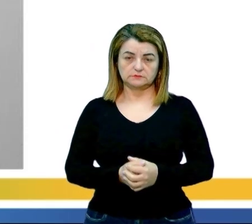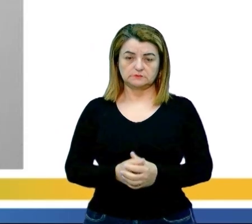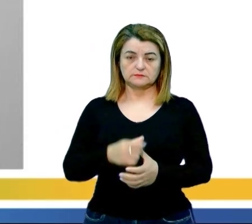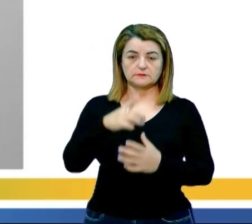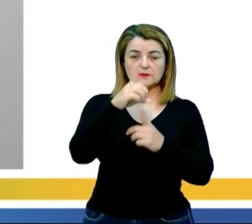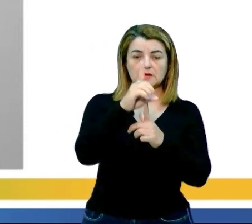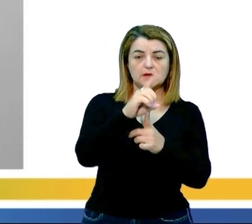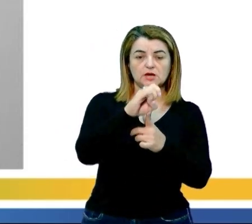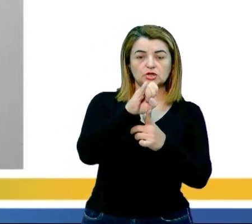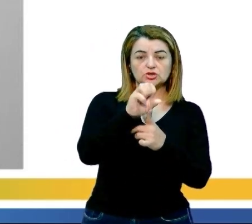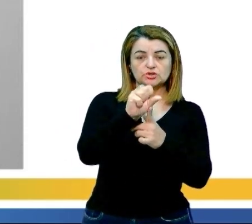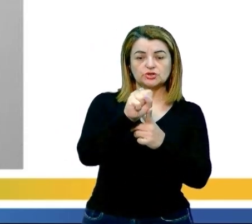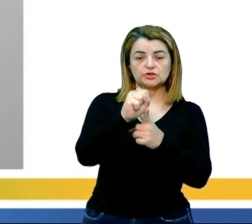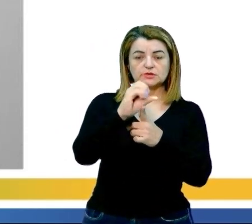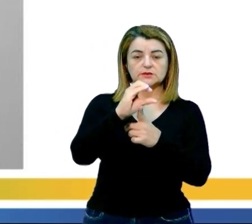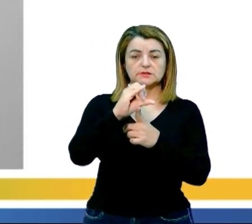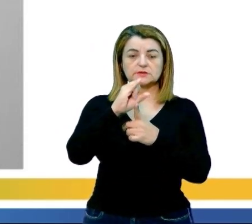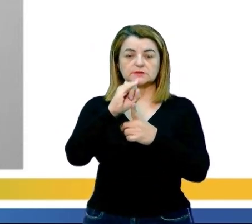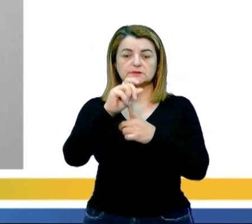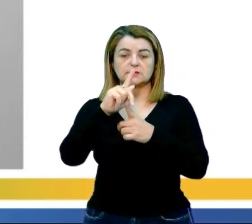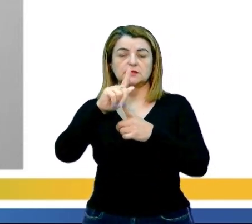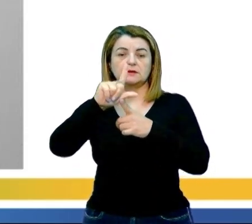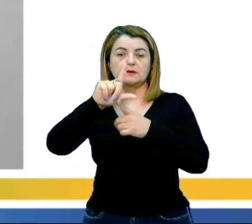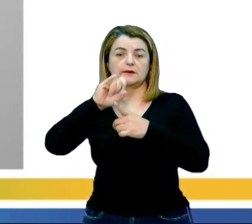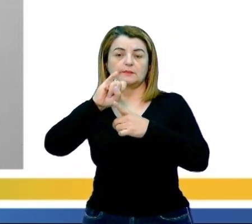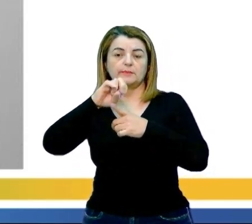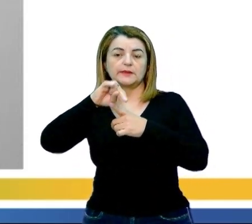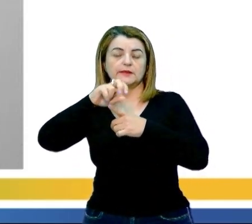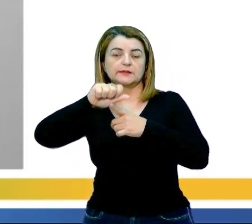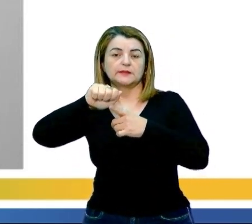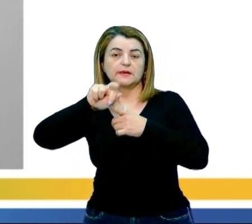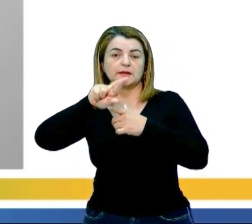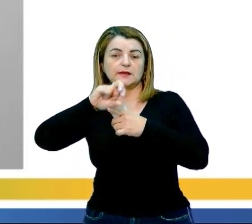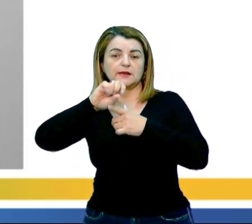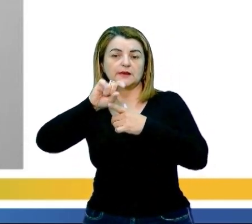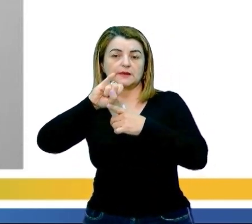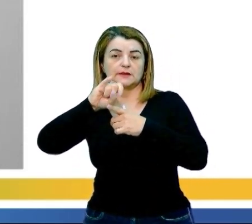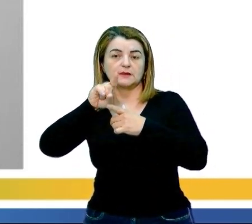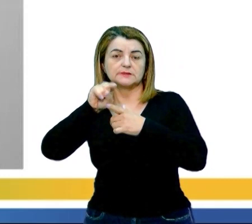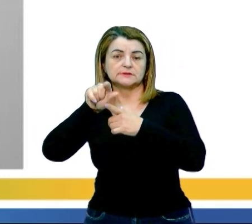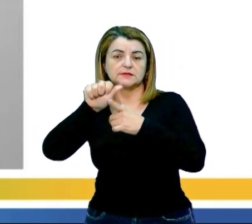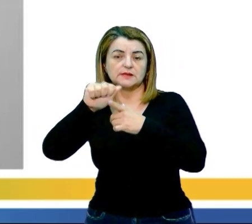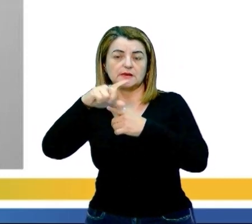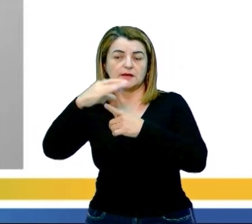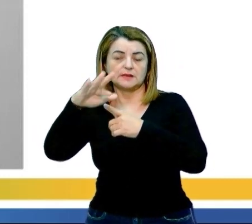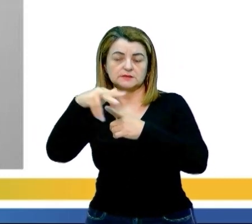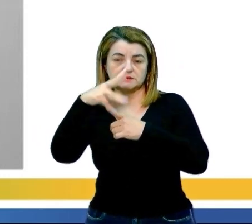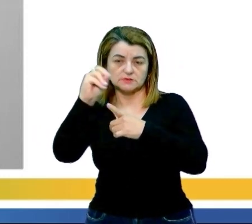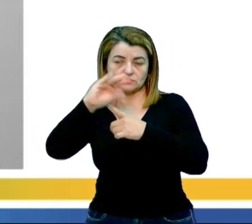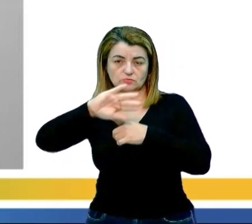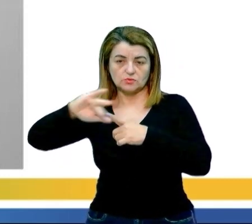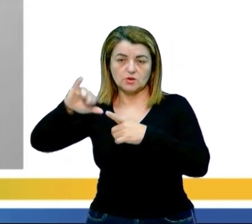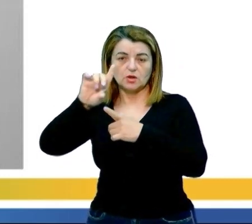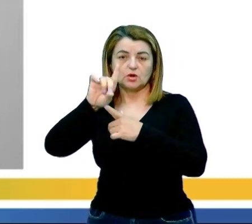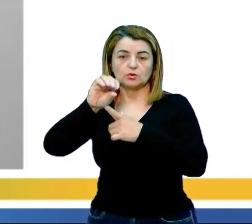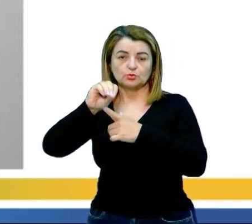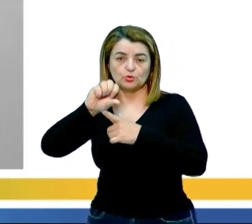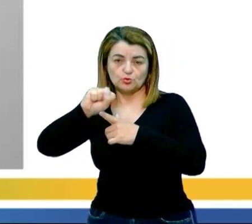a disciplinarização dos corpos, sociedade disciplinar. Dentre todas as